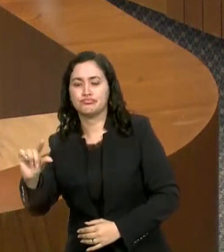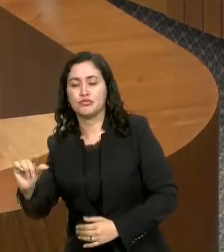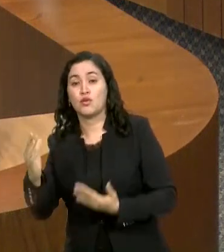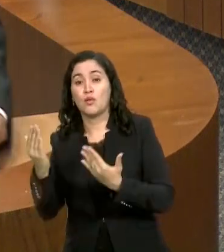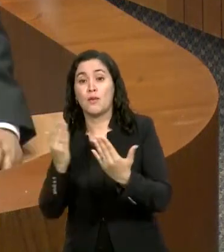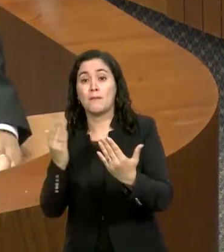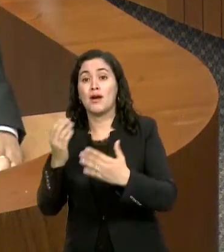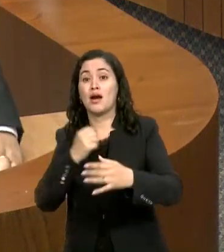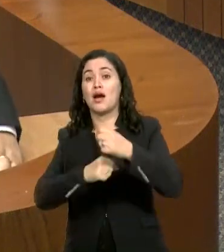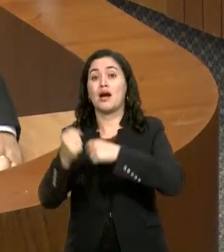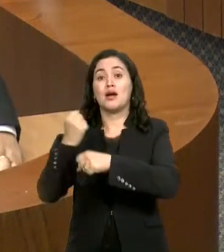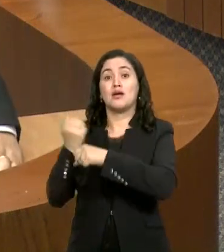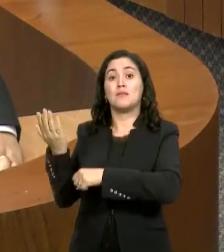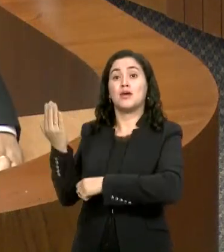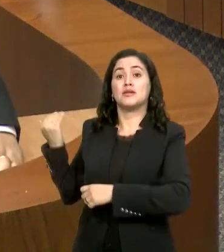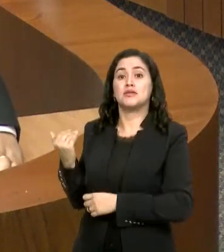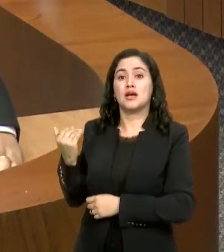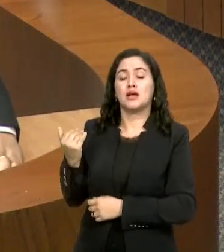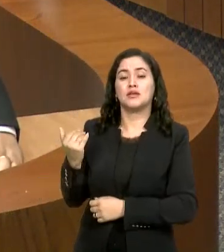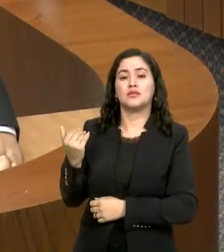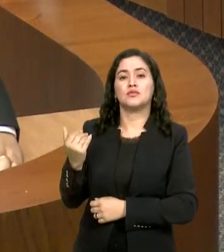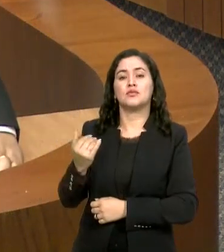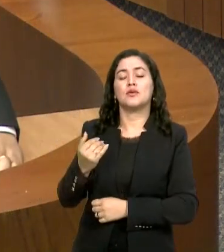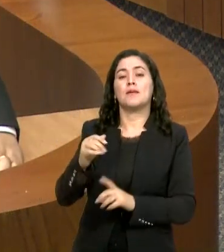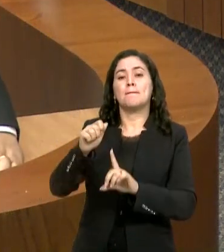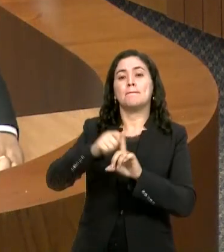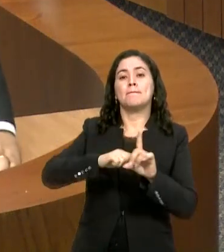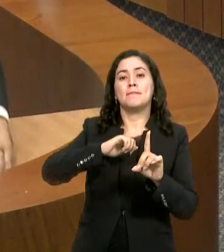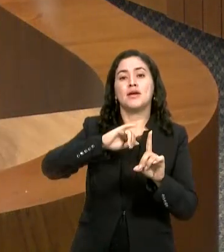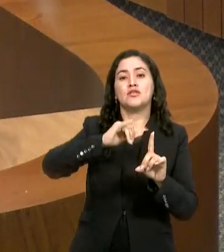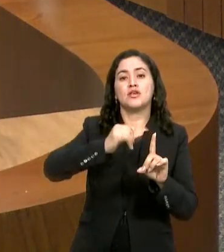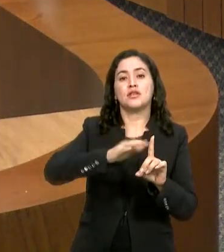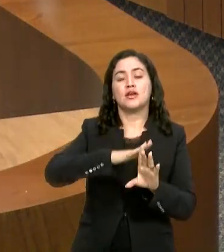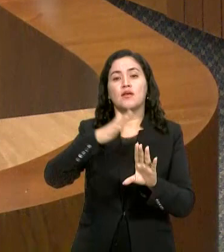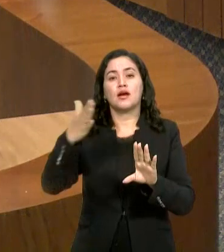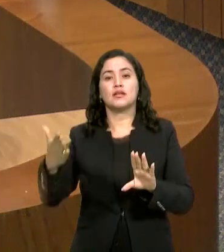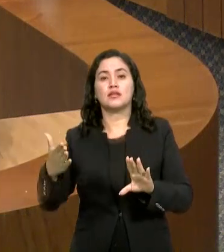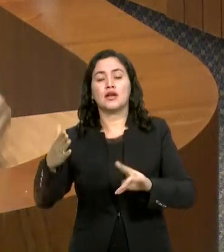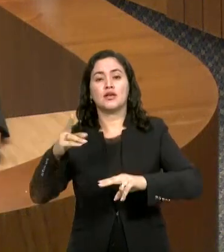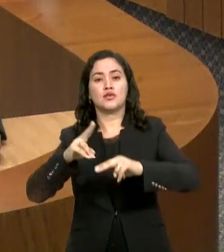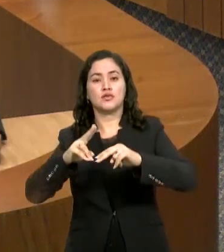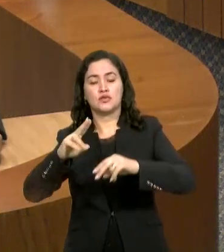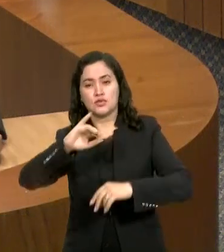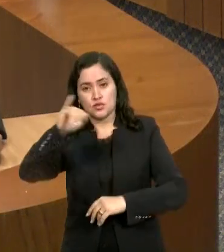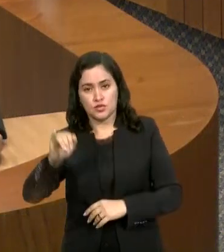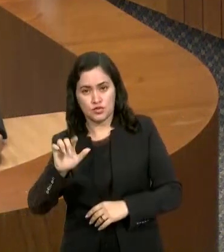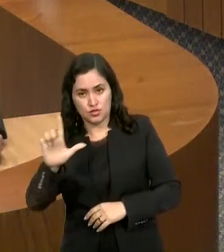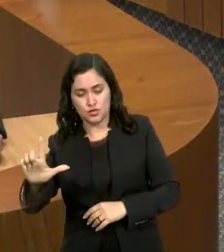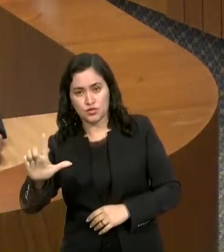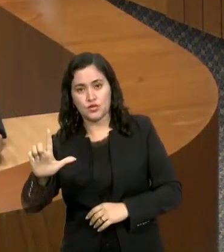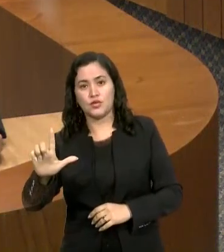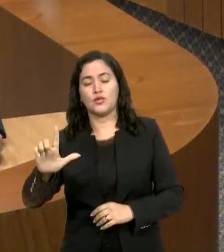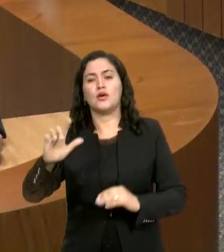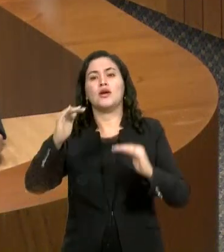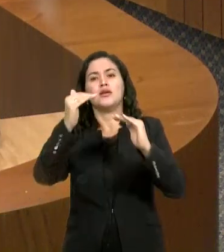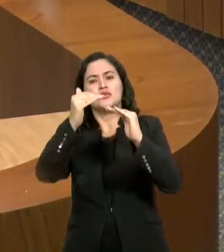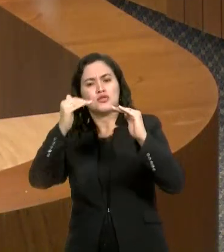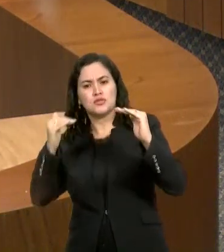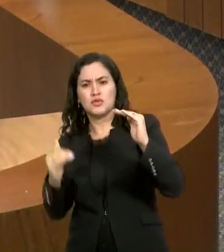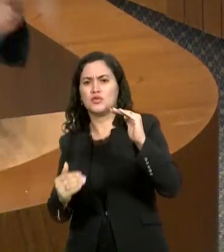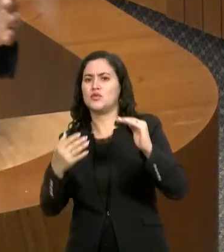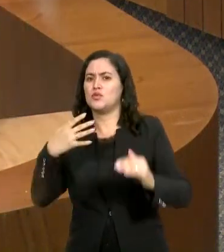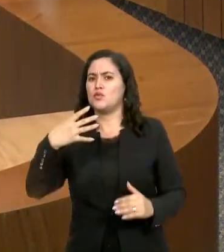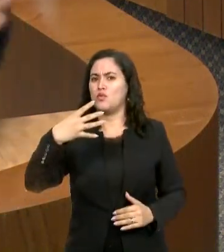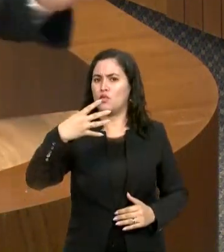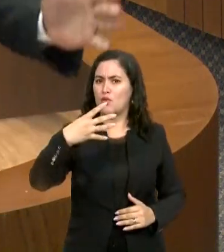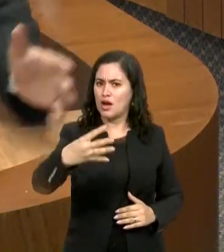de 43% no desmatamento. Eu posso falar de igualdade de gênero, deputado Zé Inácio? O projeto